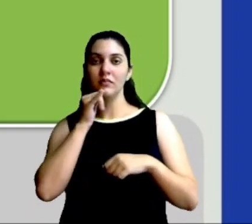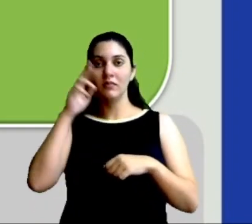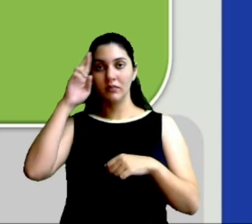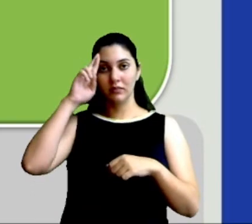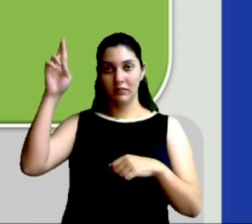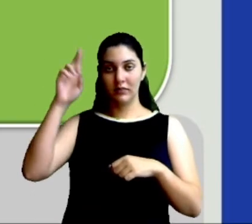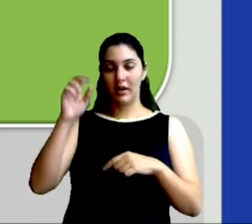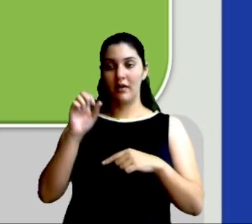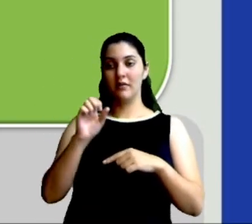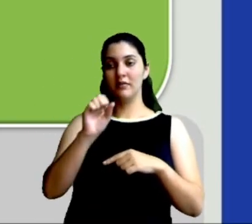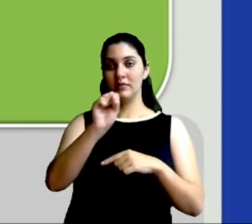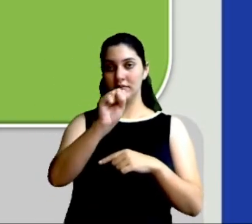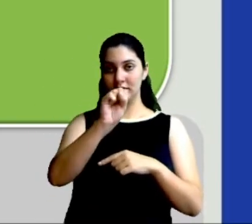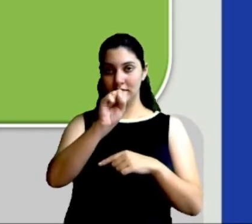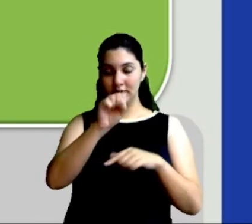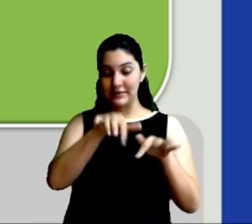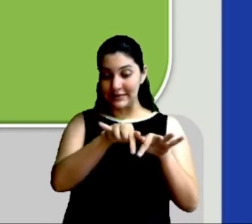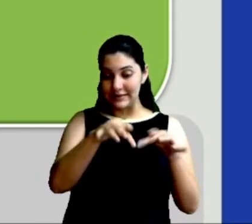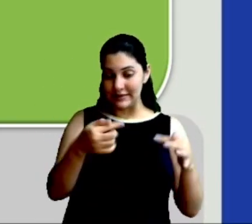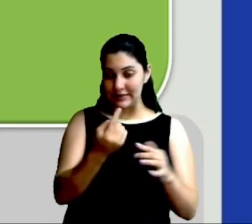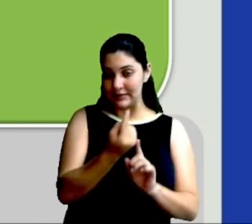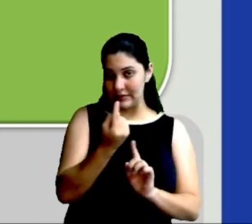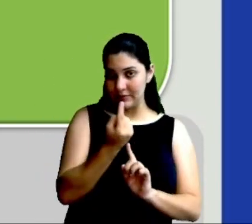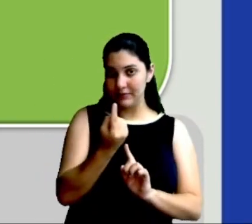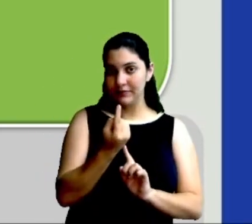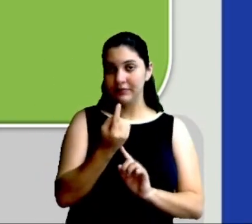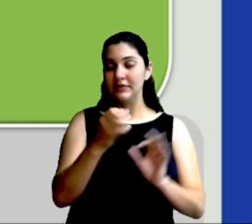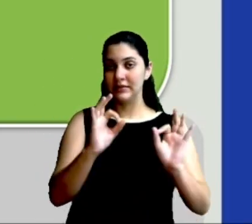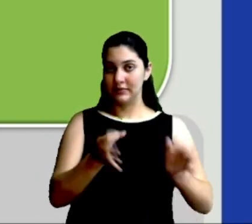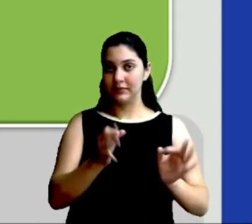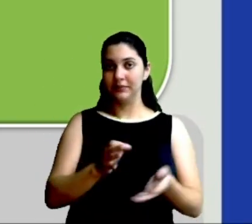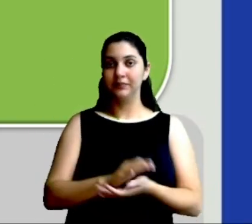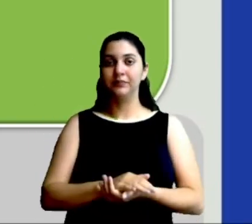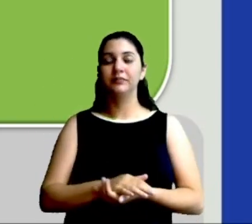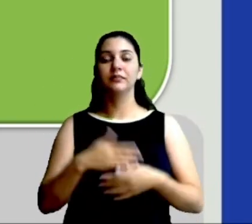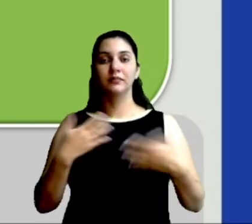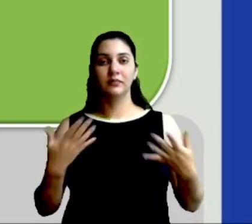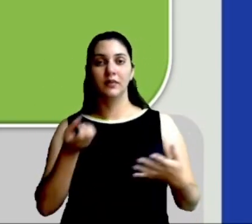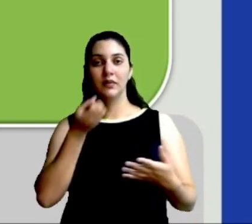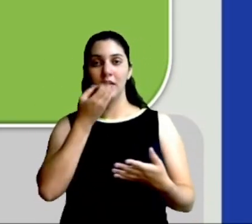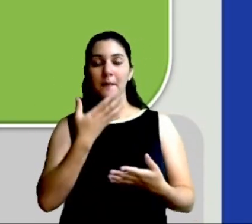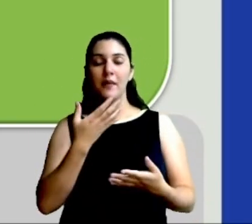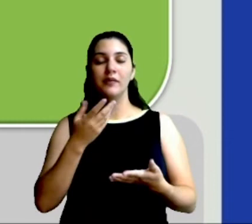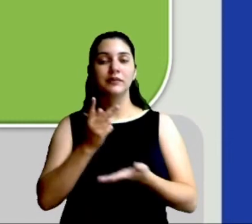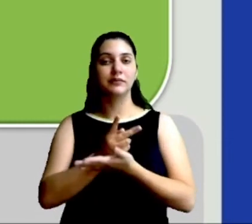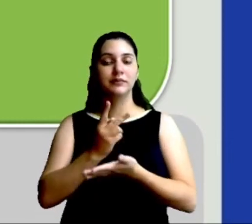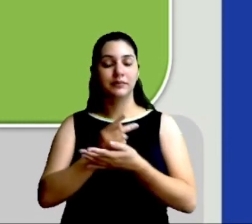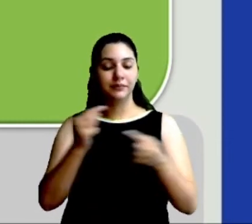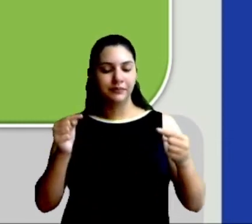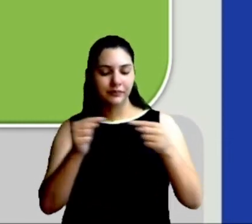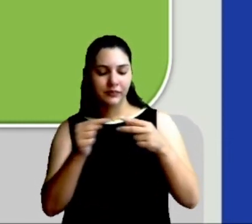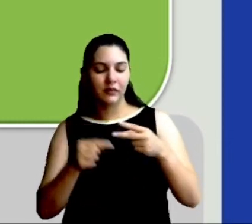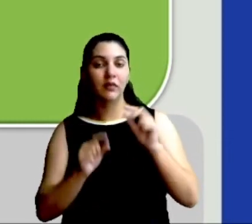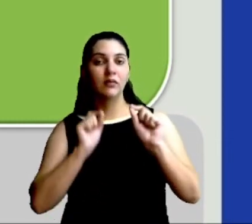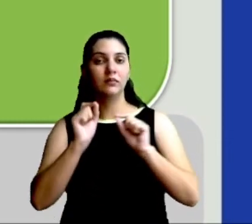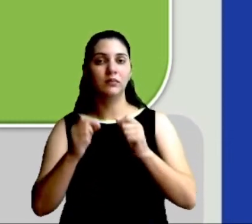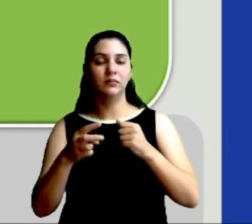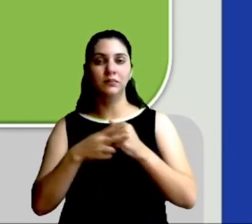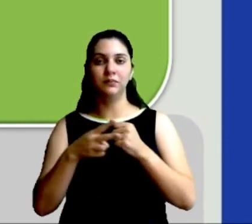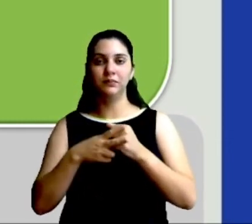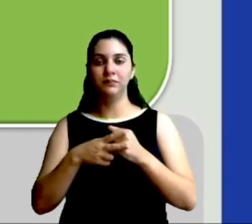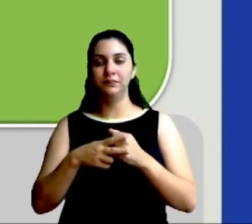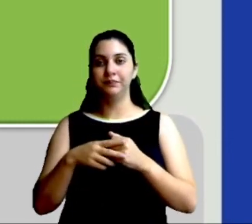então o teu verbo ele concordou na forma de singular, certo, pessoal? Então é bom a gente sempre identificar quem é verbo e quem é